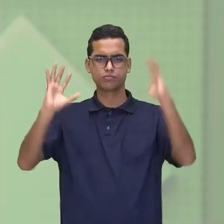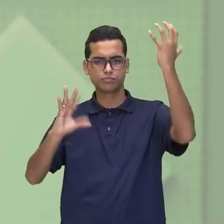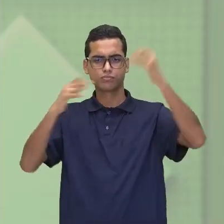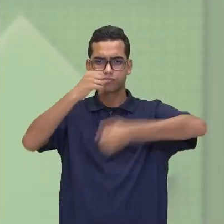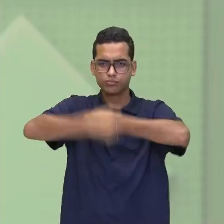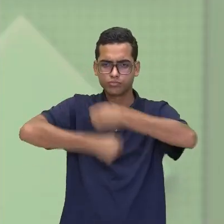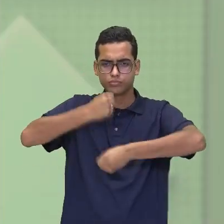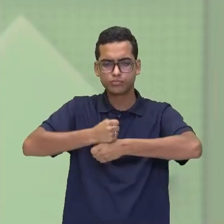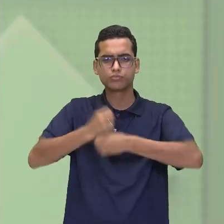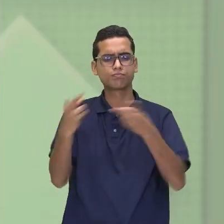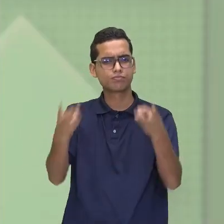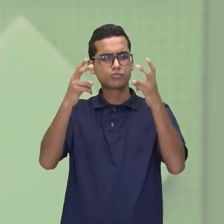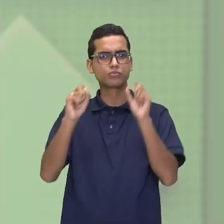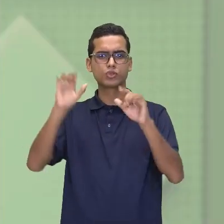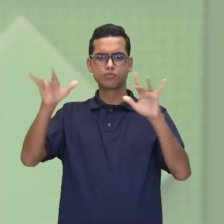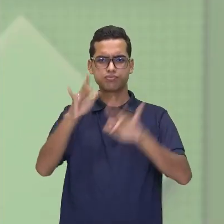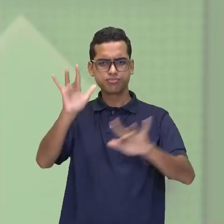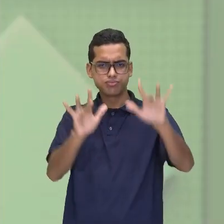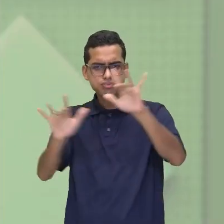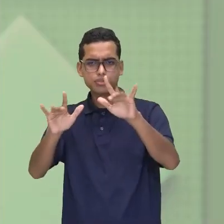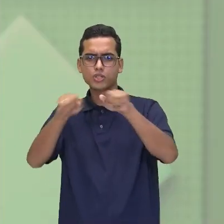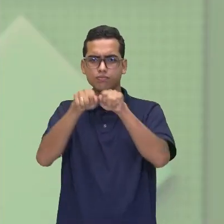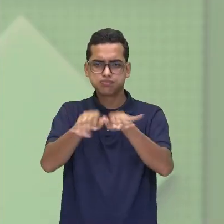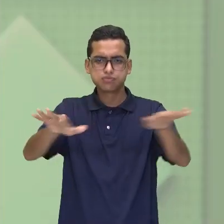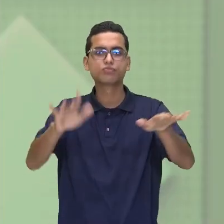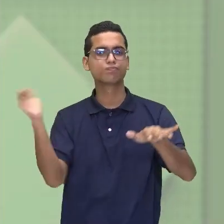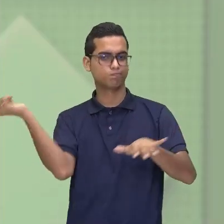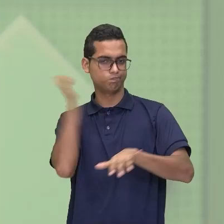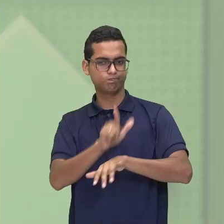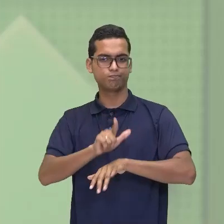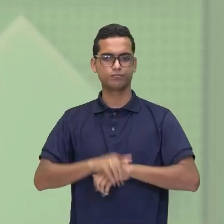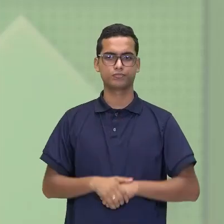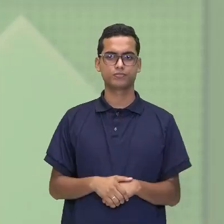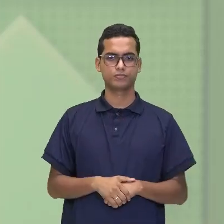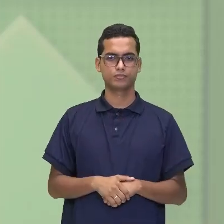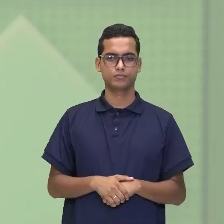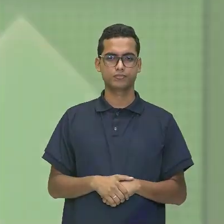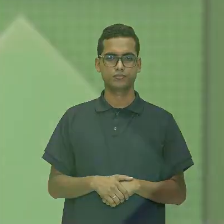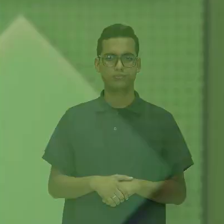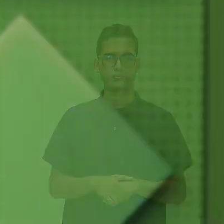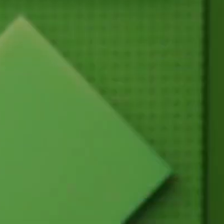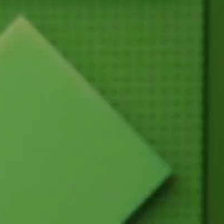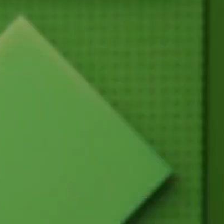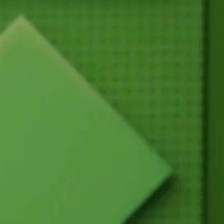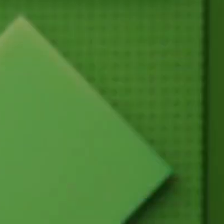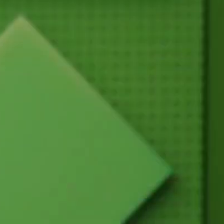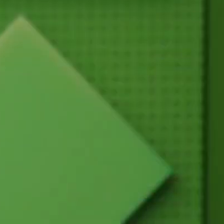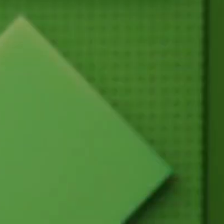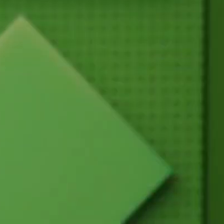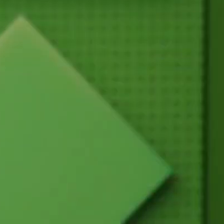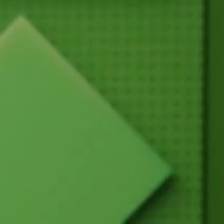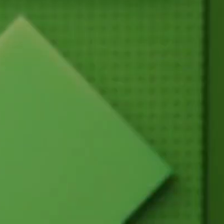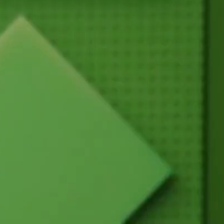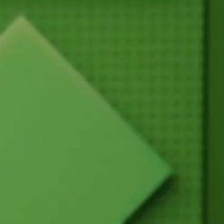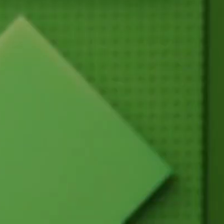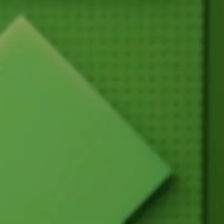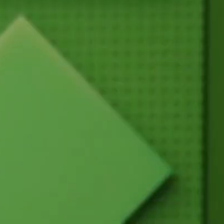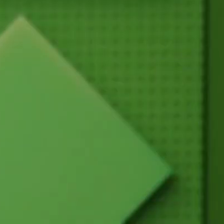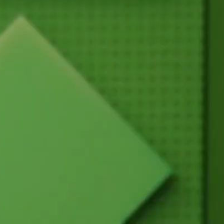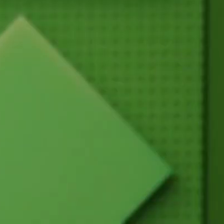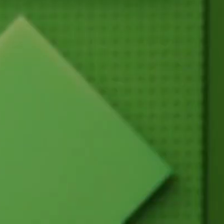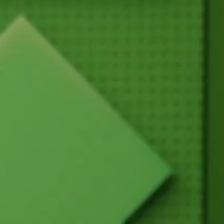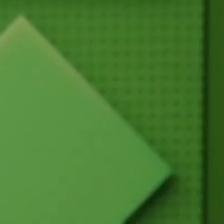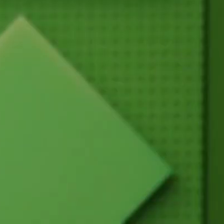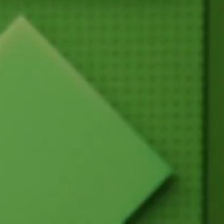a gente percebe então que esse mosquito ele está conseguindo então ficar ativo durante todo o ano, não apenas no período